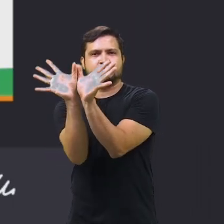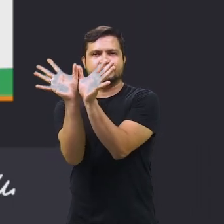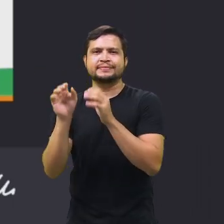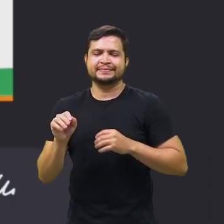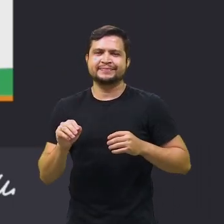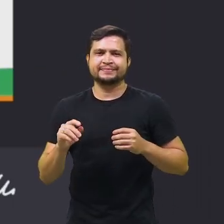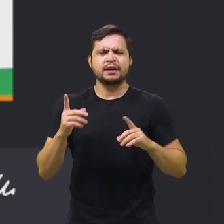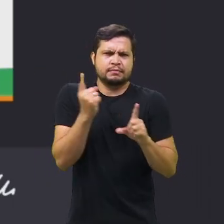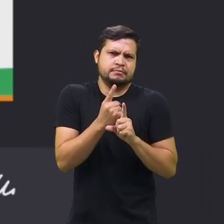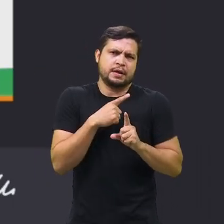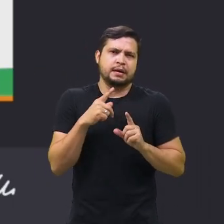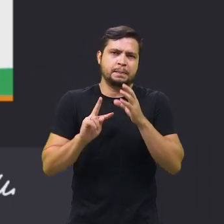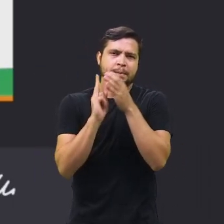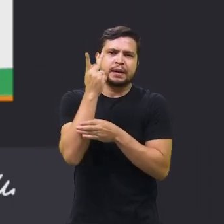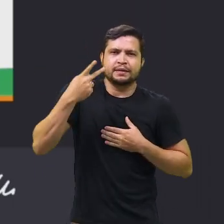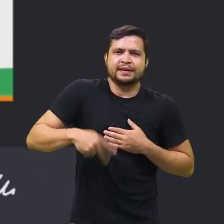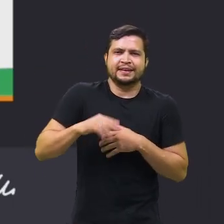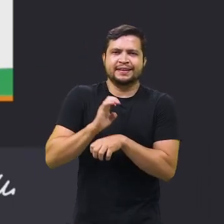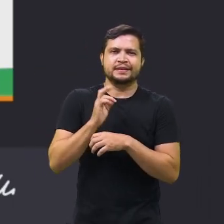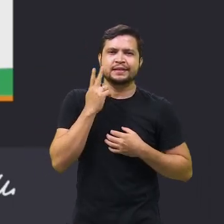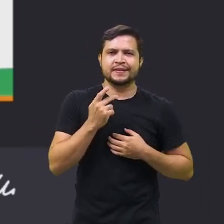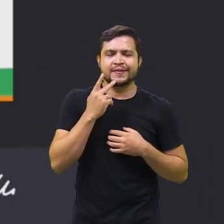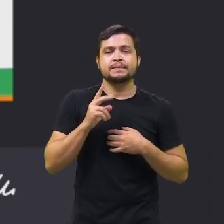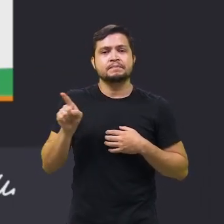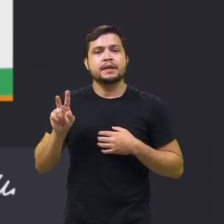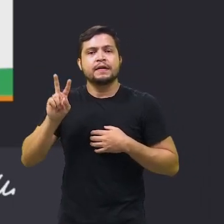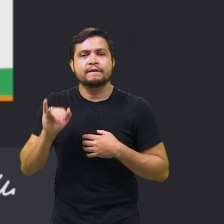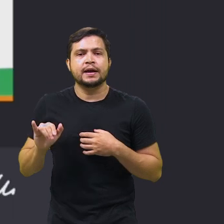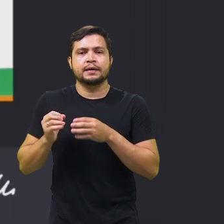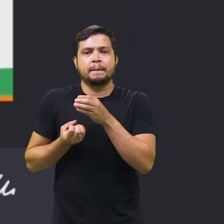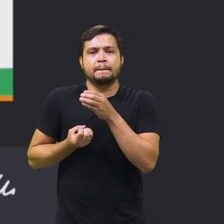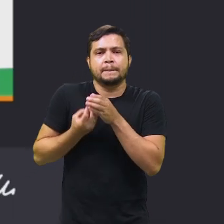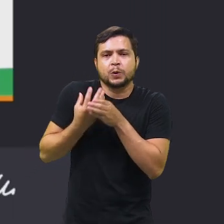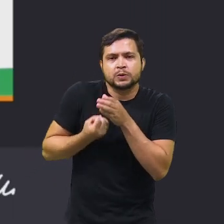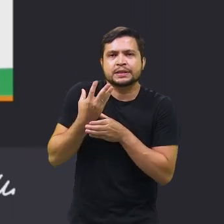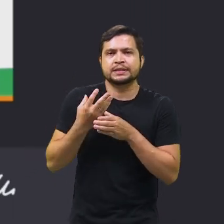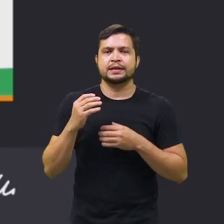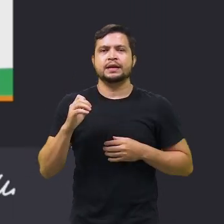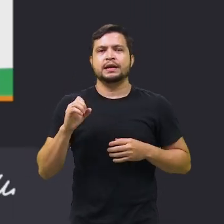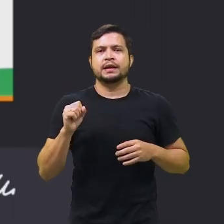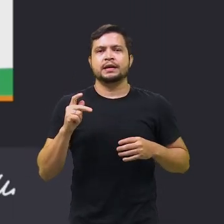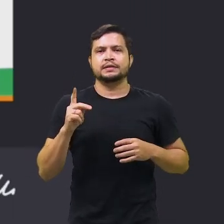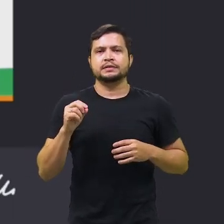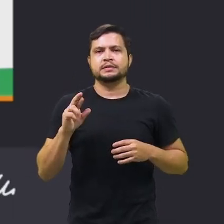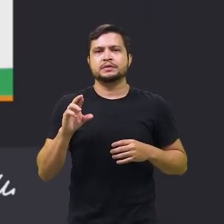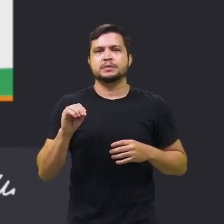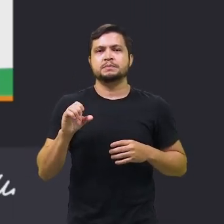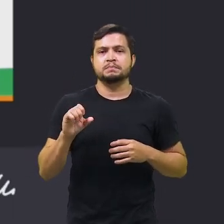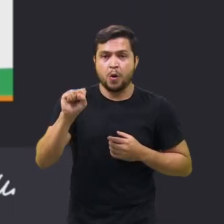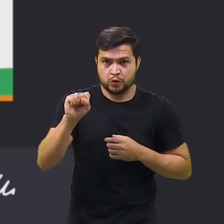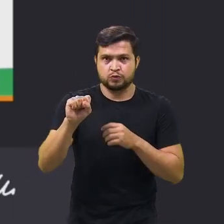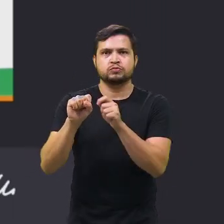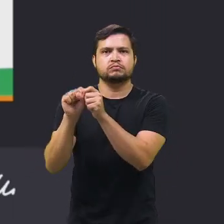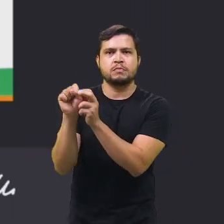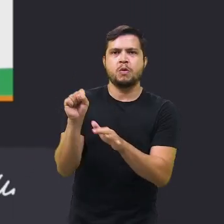nessa região, e aí ele vai produzir os esporos, lá naquela regiãozinha que eu mostrei para vocês, que são os soros. Joga esses soros